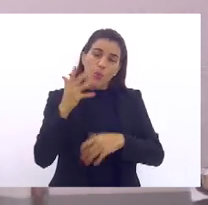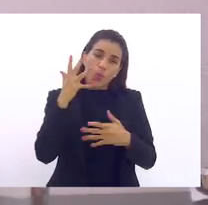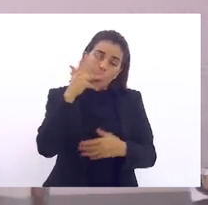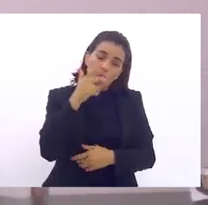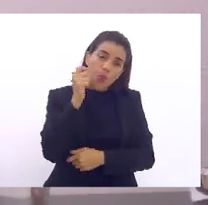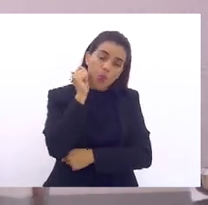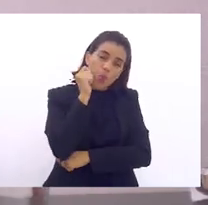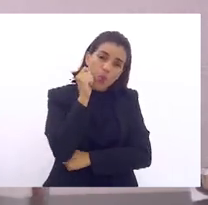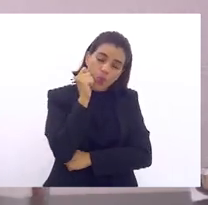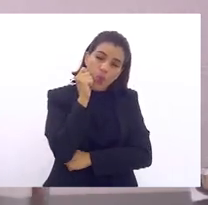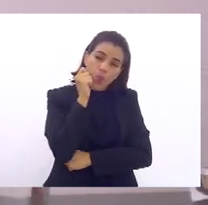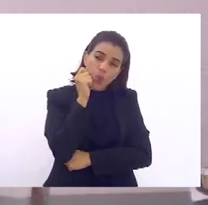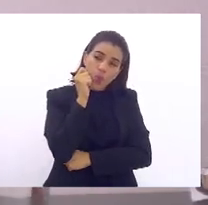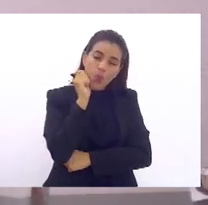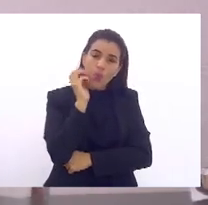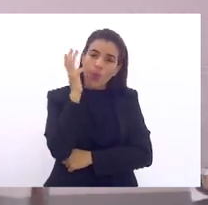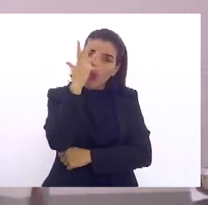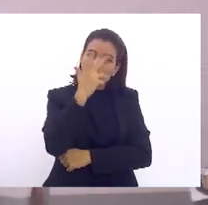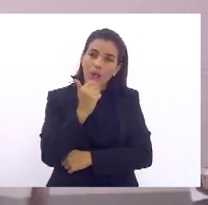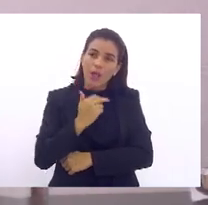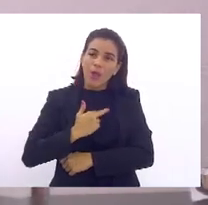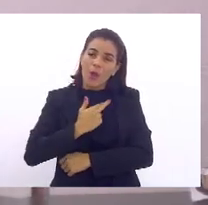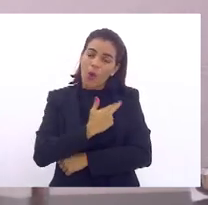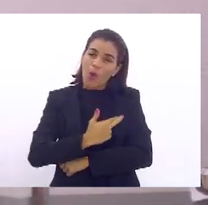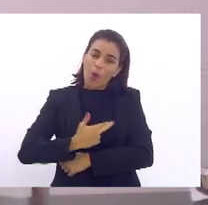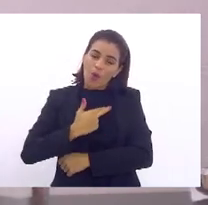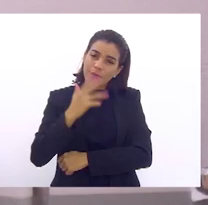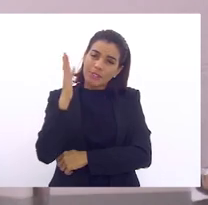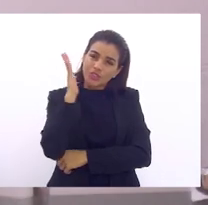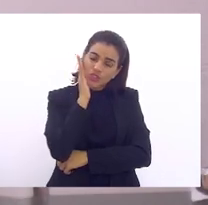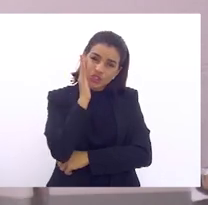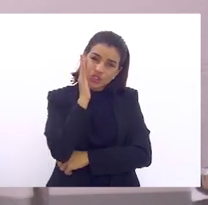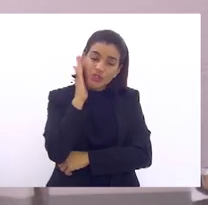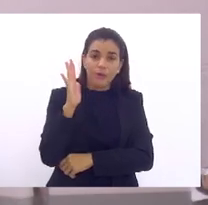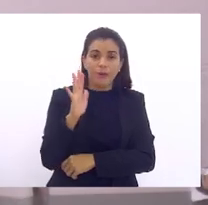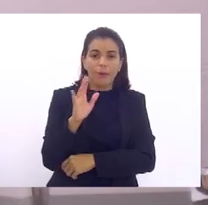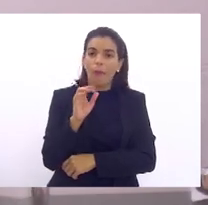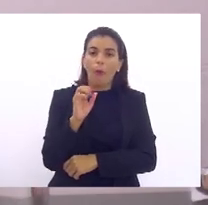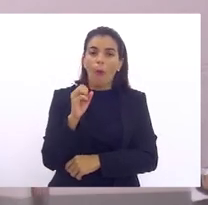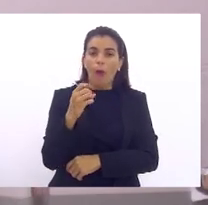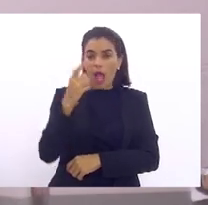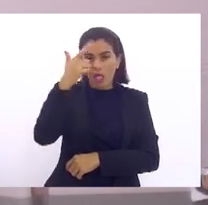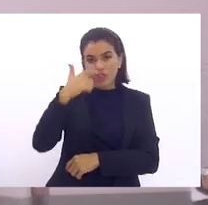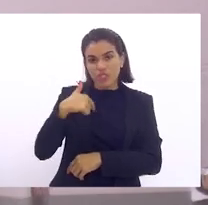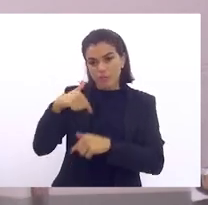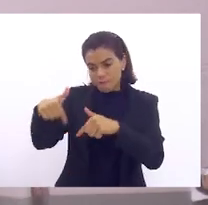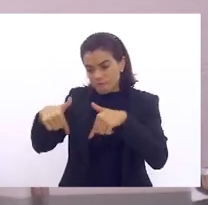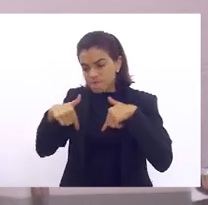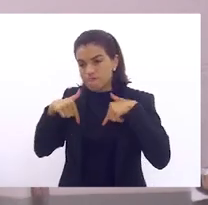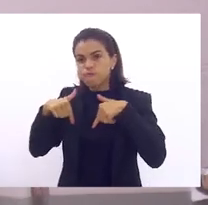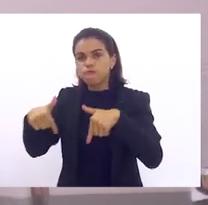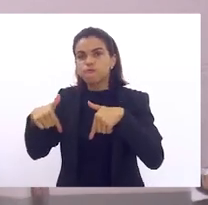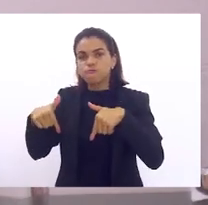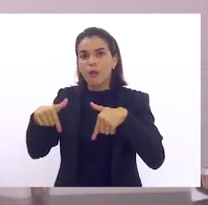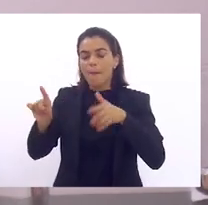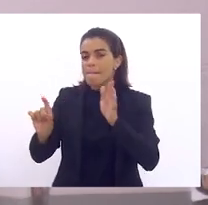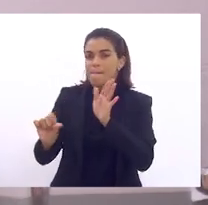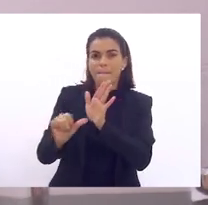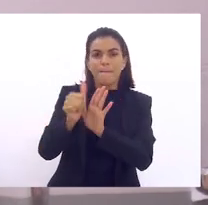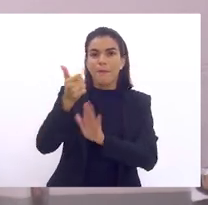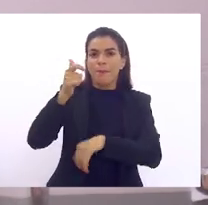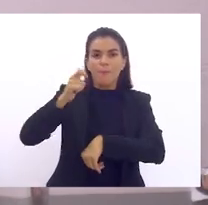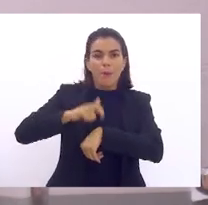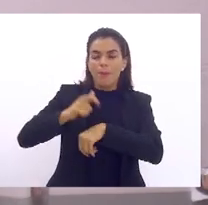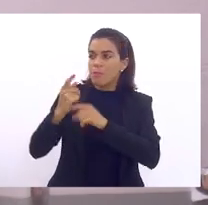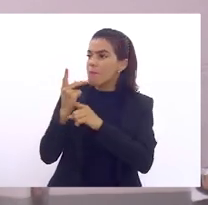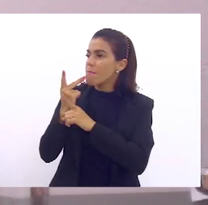revitimização toma a atitude seja por qual motivo for né de do primeiro momento procurar